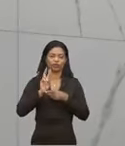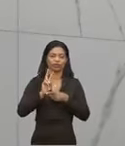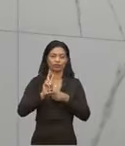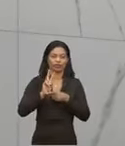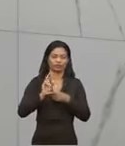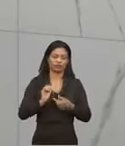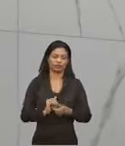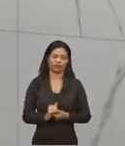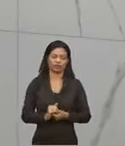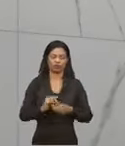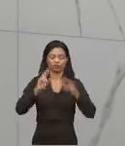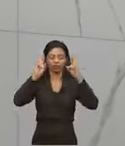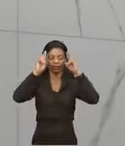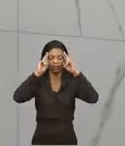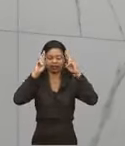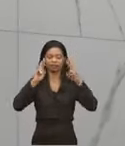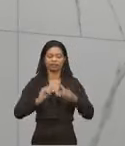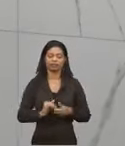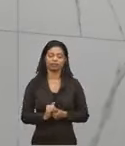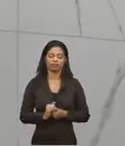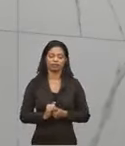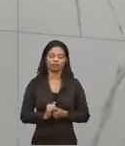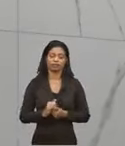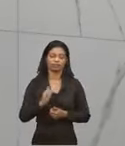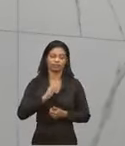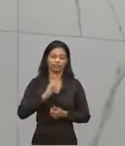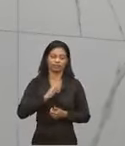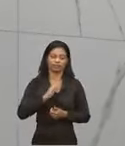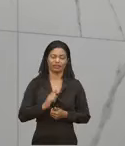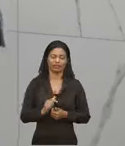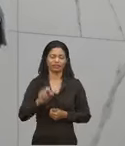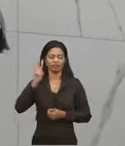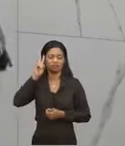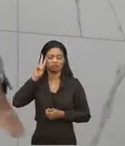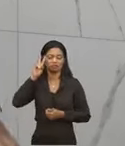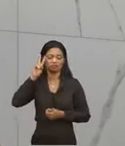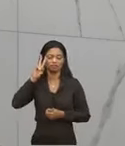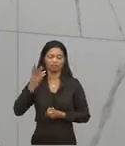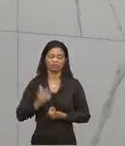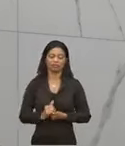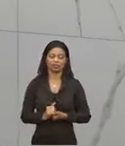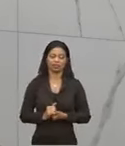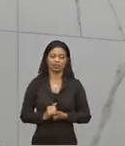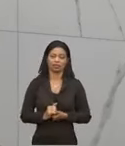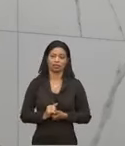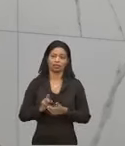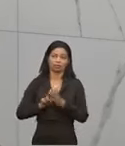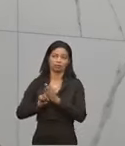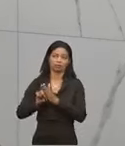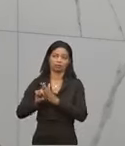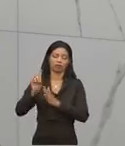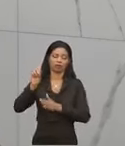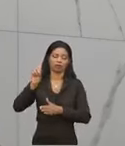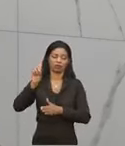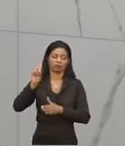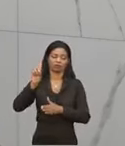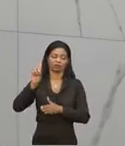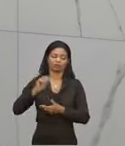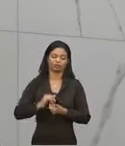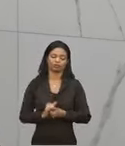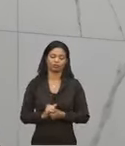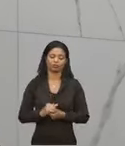e decência, a gente encontra também esse tipo de discórdia. Aí você pergunta a Deus: que missão é essa que o Senhor me